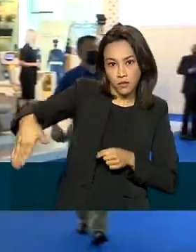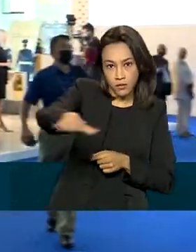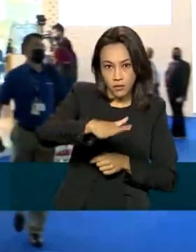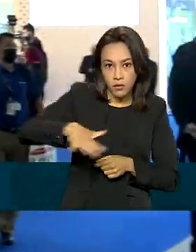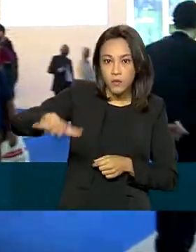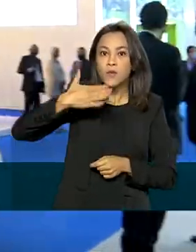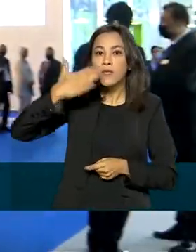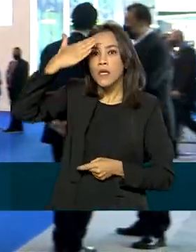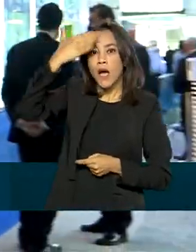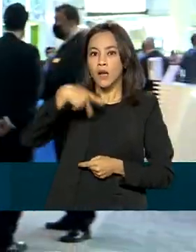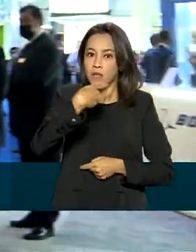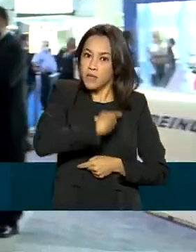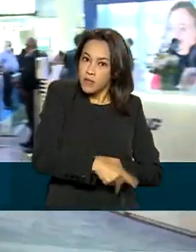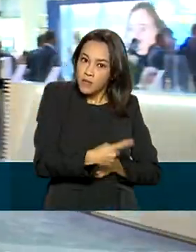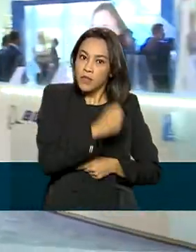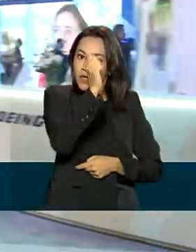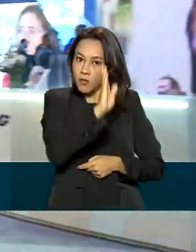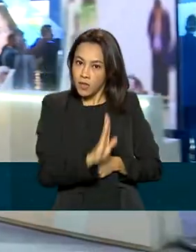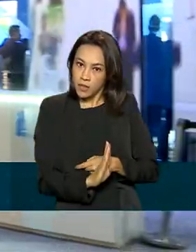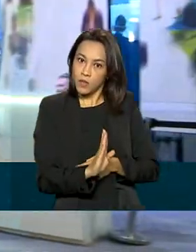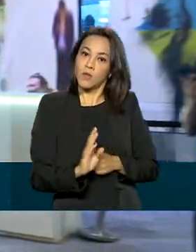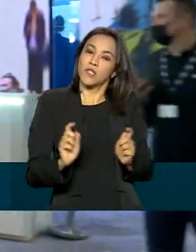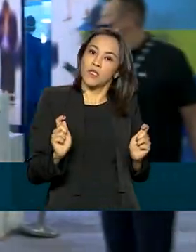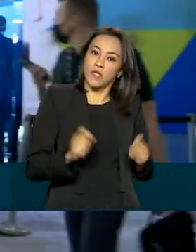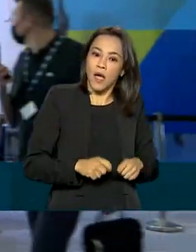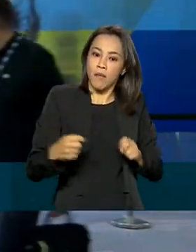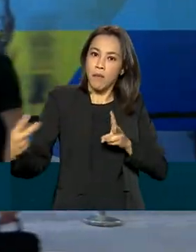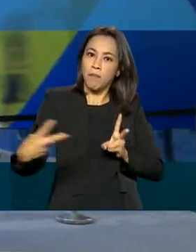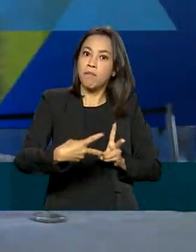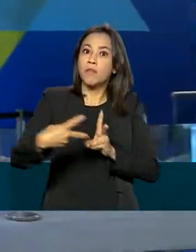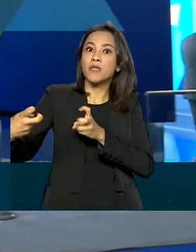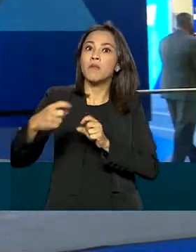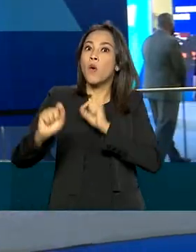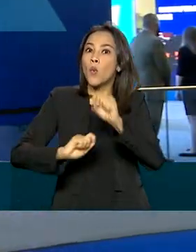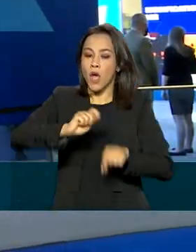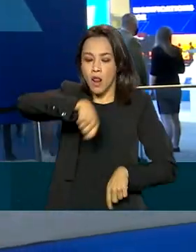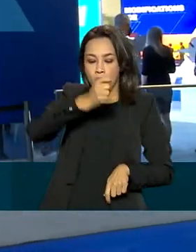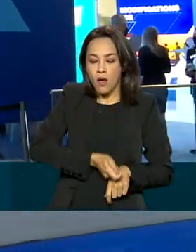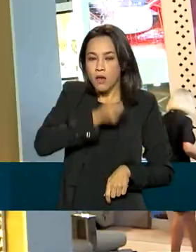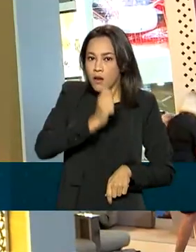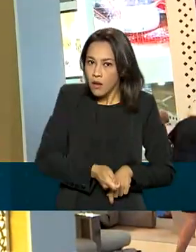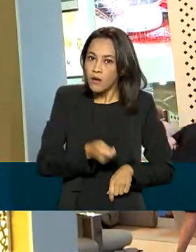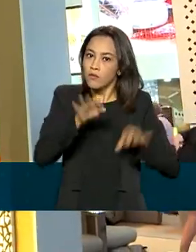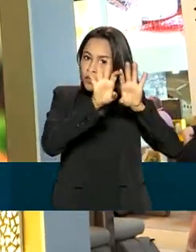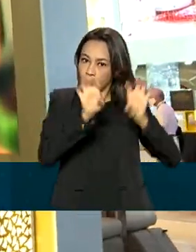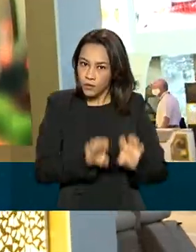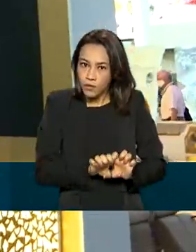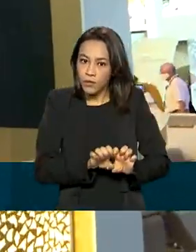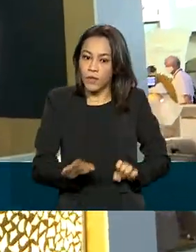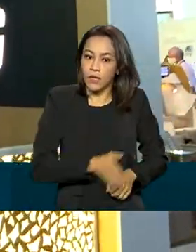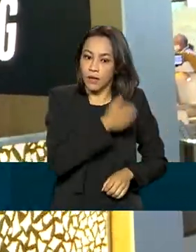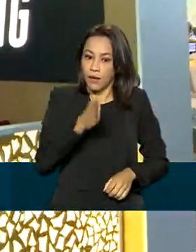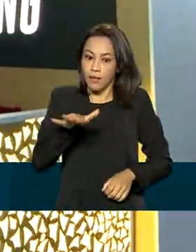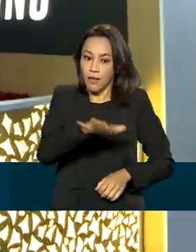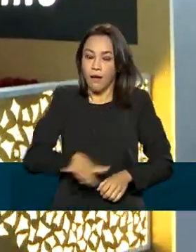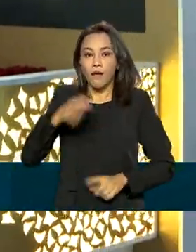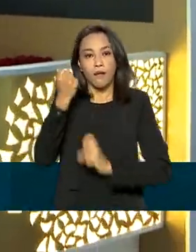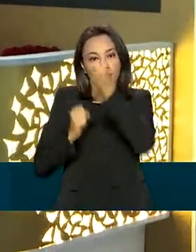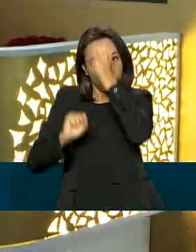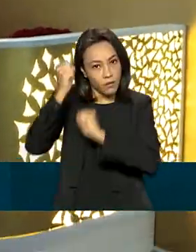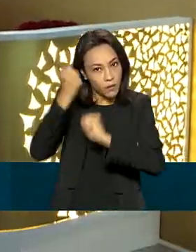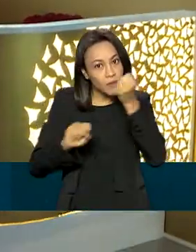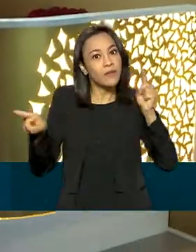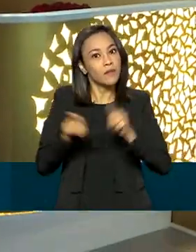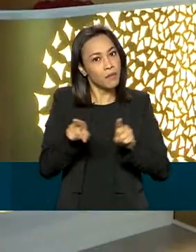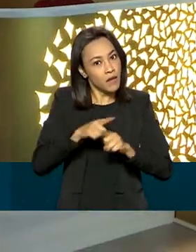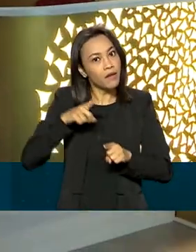em empreendimentos brasileiros já pode ser visto em leilões de infraestrutura. O setor de indústrias também